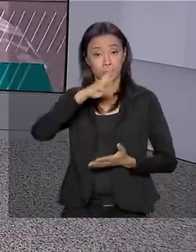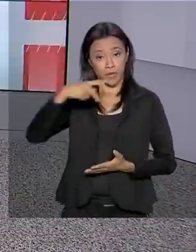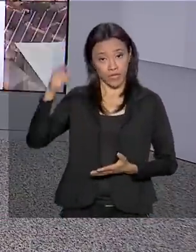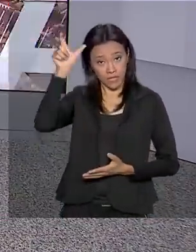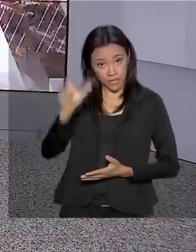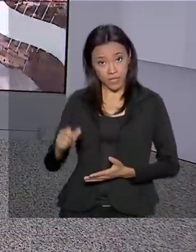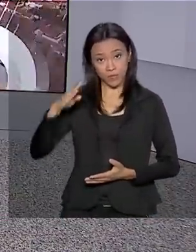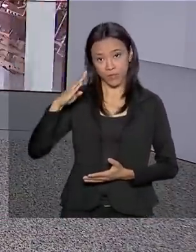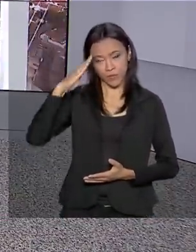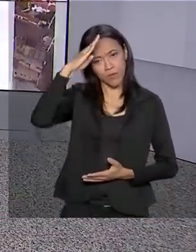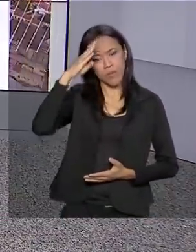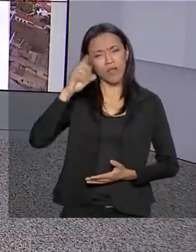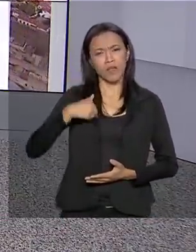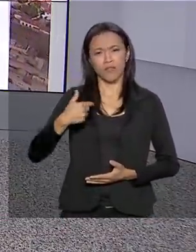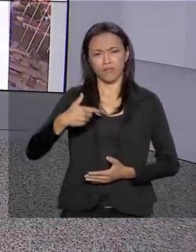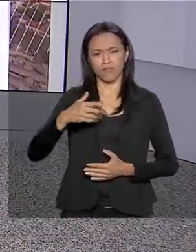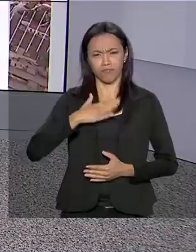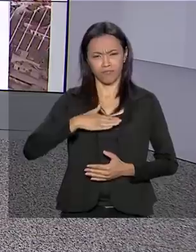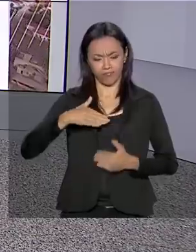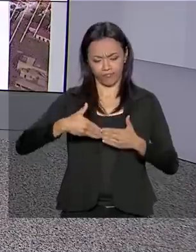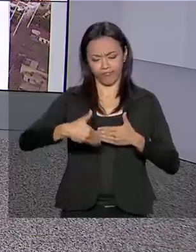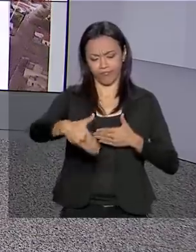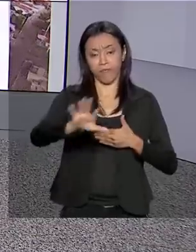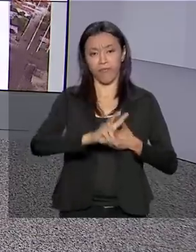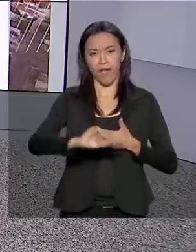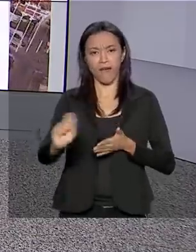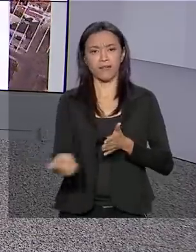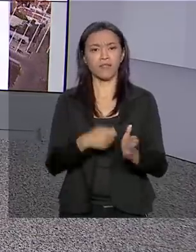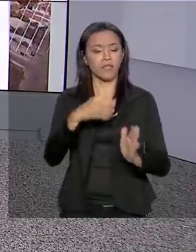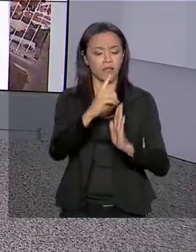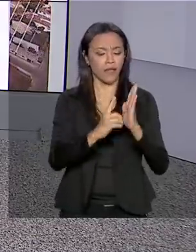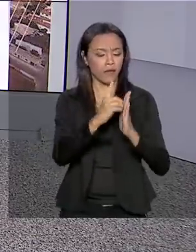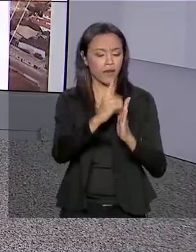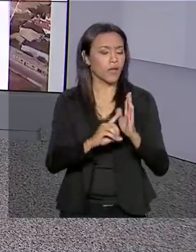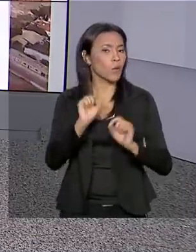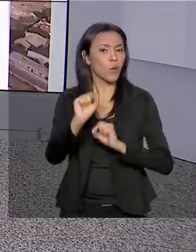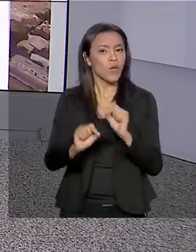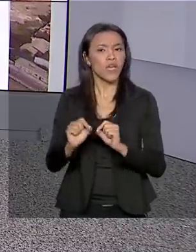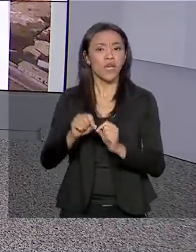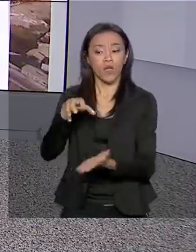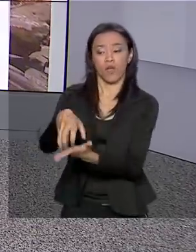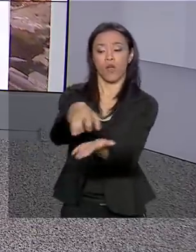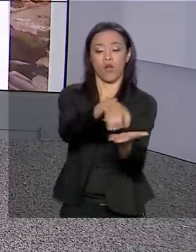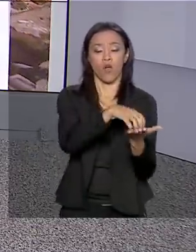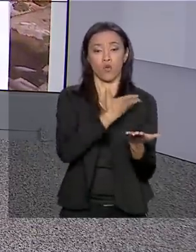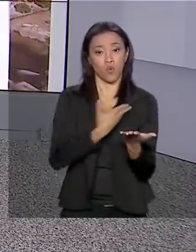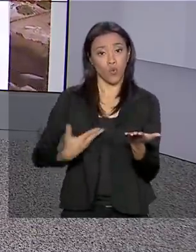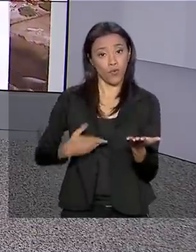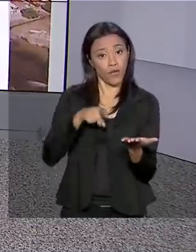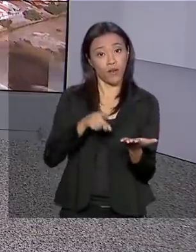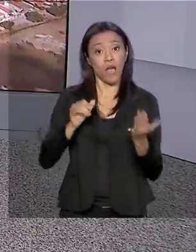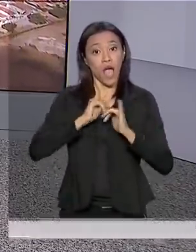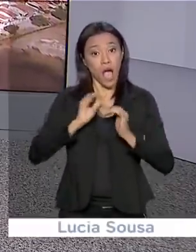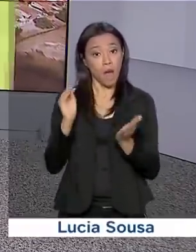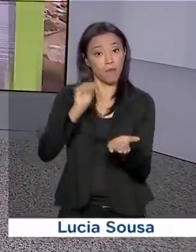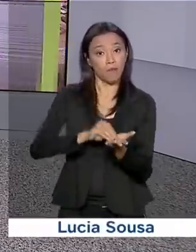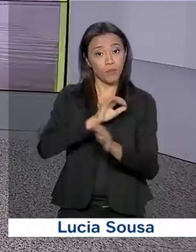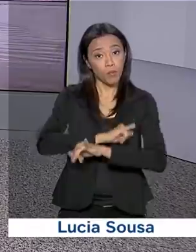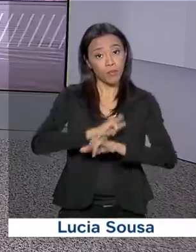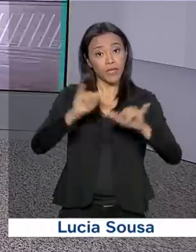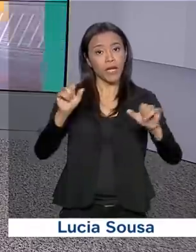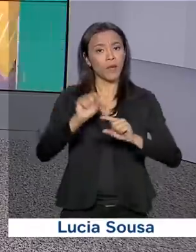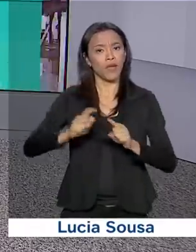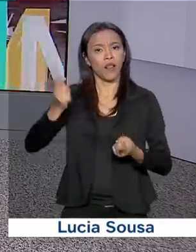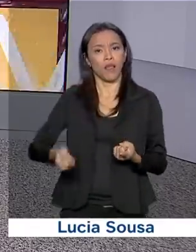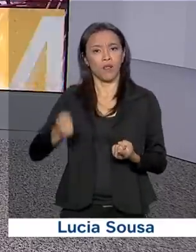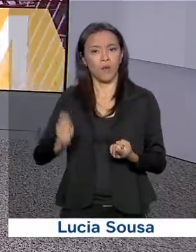bolsonaro assina logo mais decreto que desobriga órgãos do governo a publicar avisos de licitações leilões